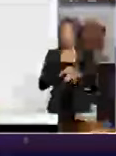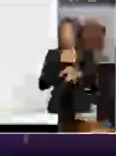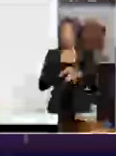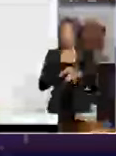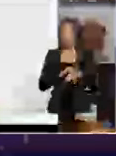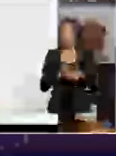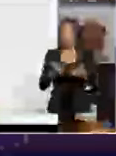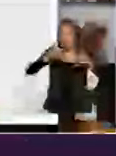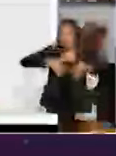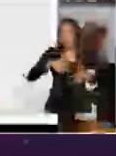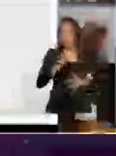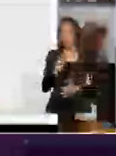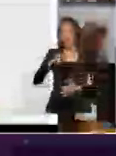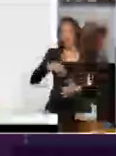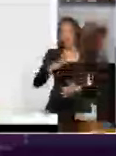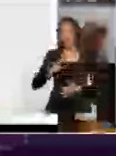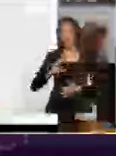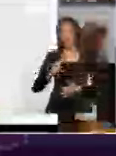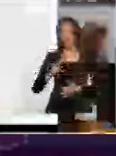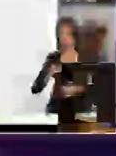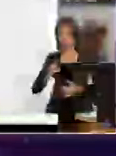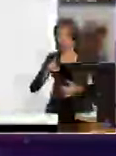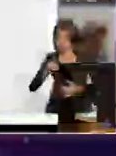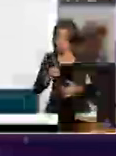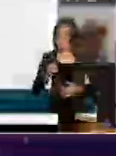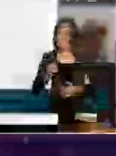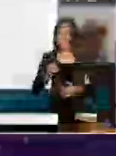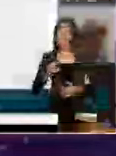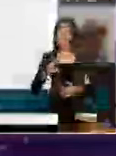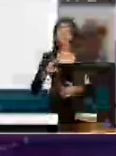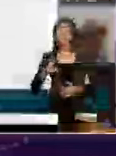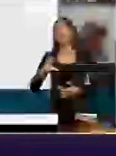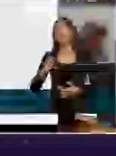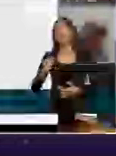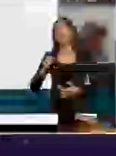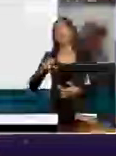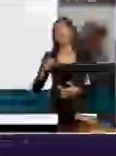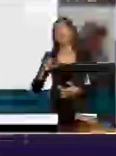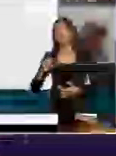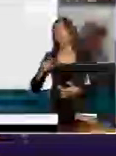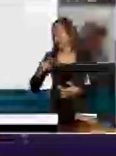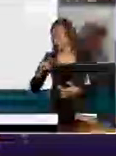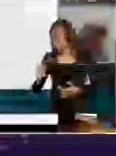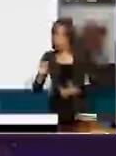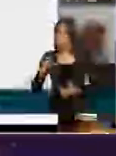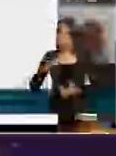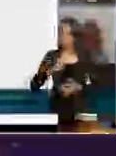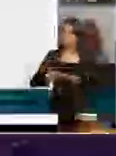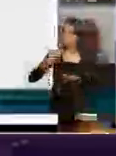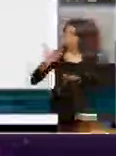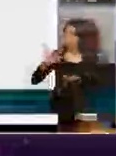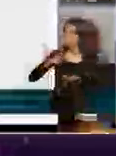anticorpos que levou a uma supressão dessa vacinação em população que já tivesse sido exposta